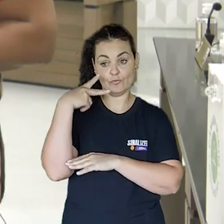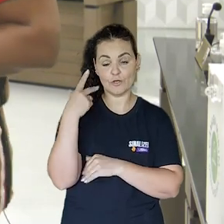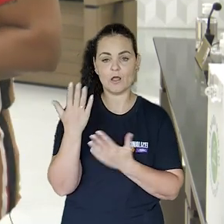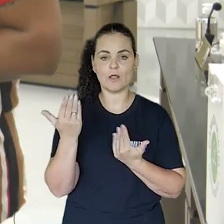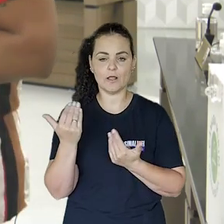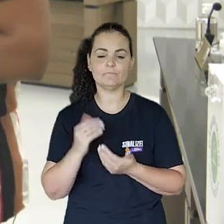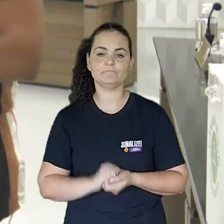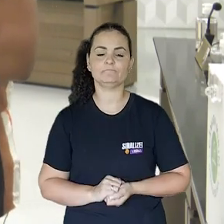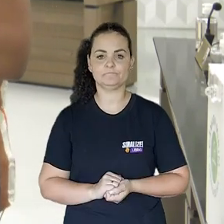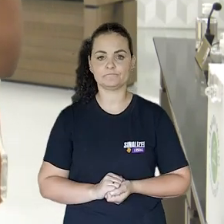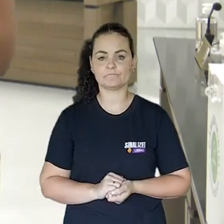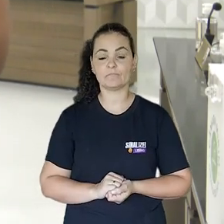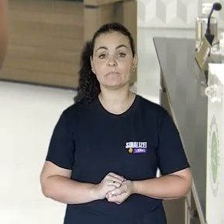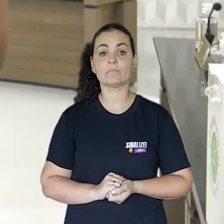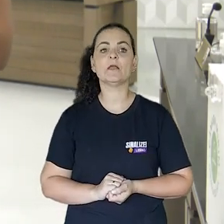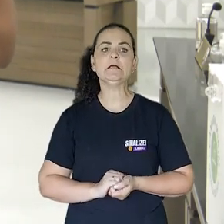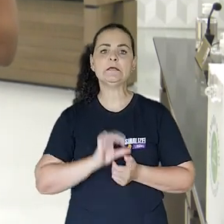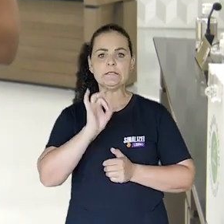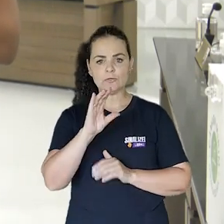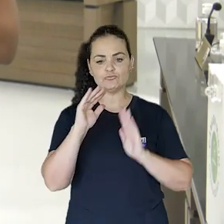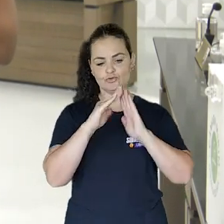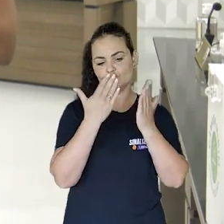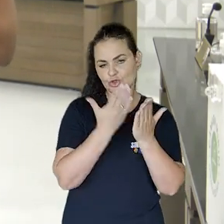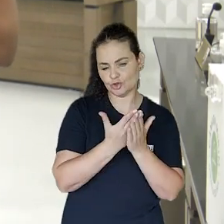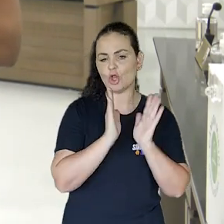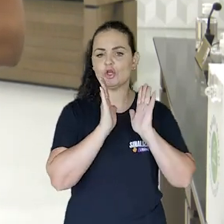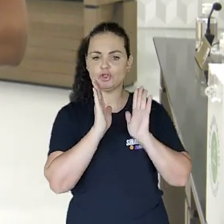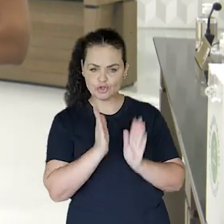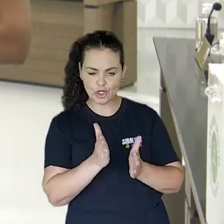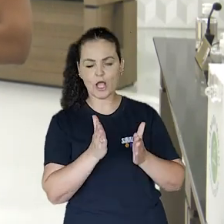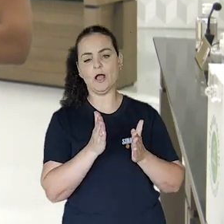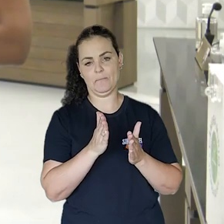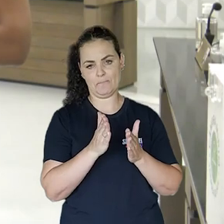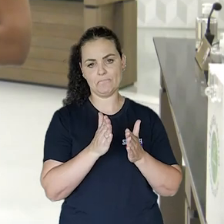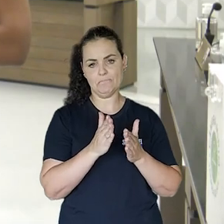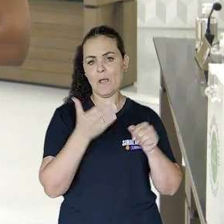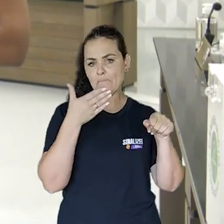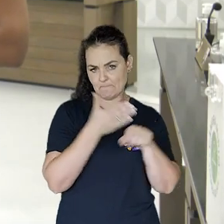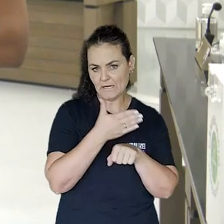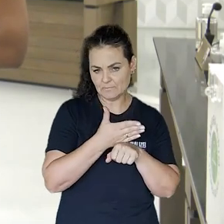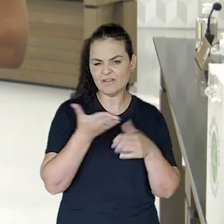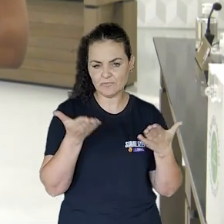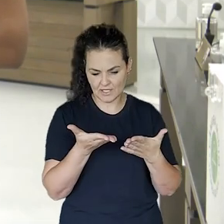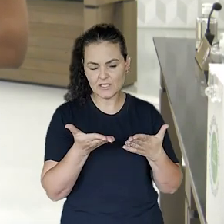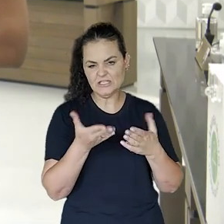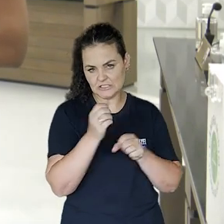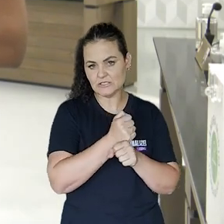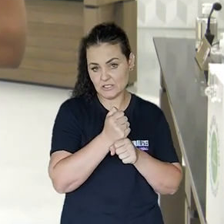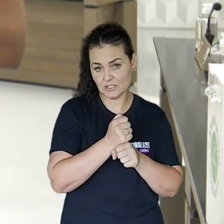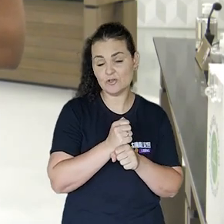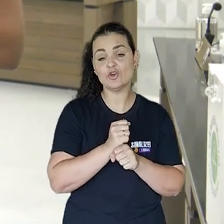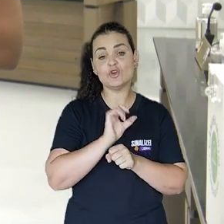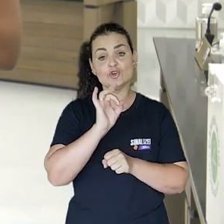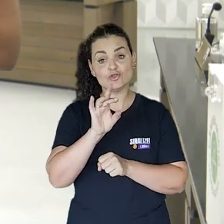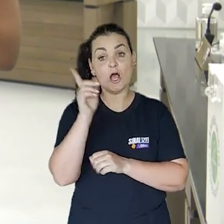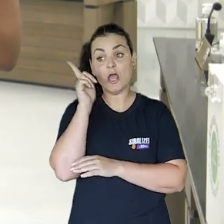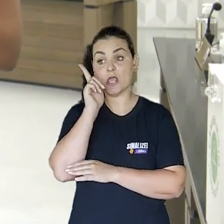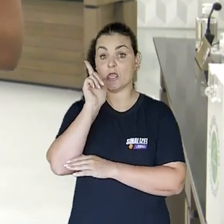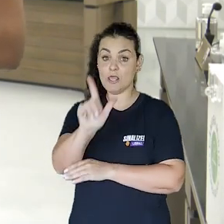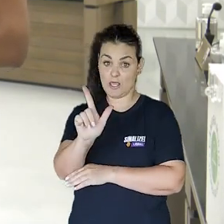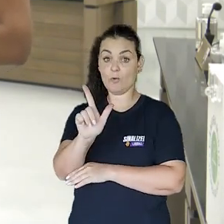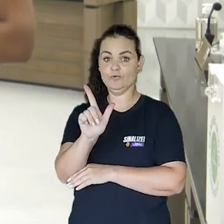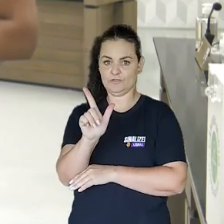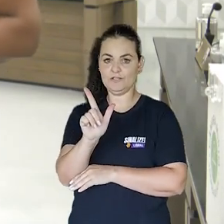que participaram em 2024, que fizeram as suas inscrições, né, elas só participariam desse momento do